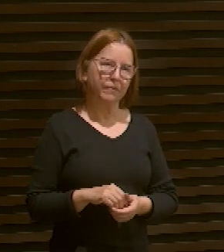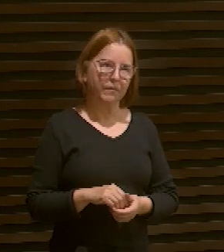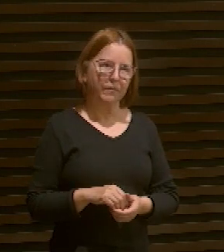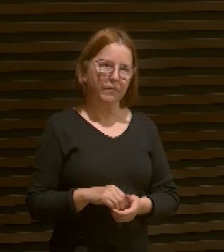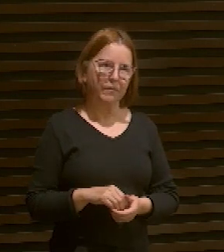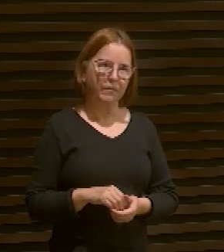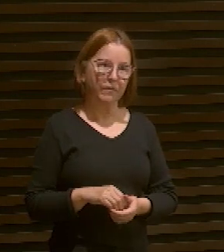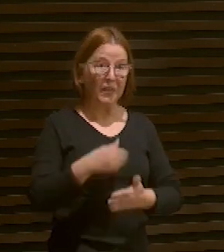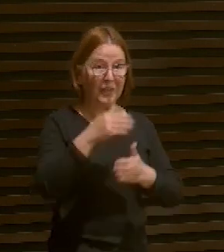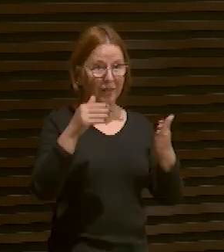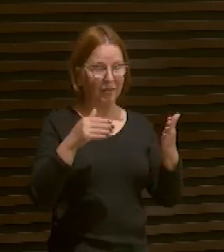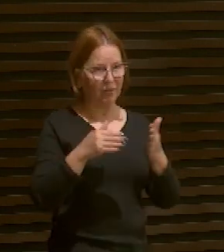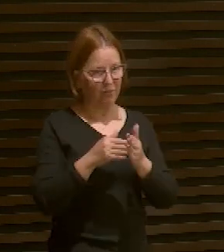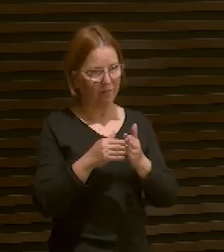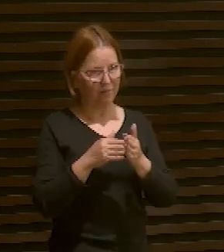E em tudo,